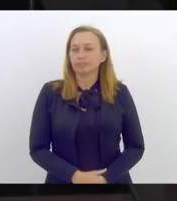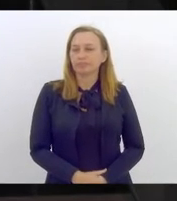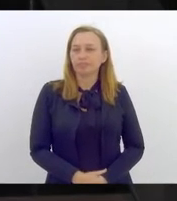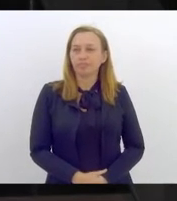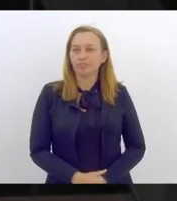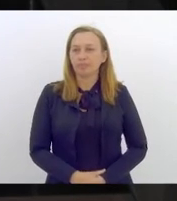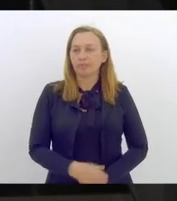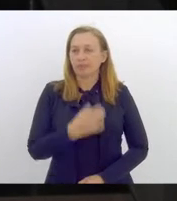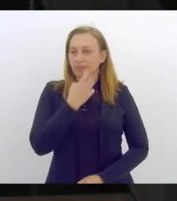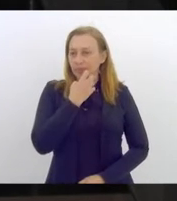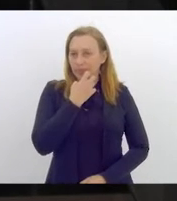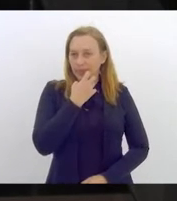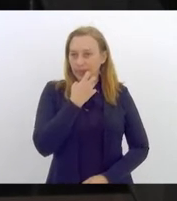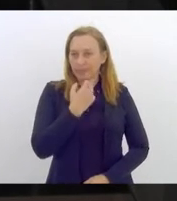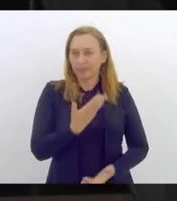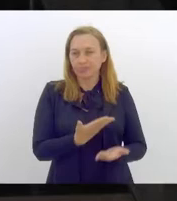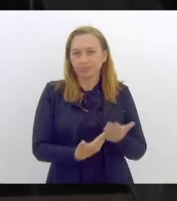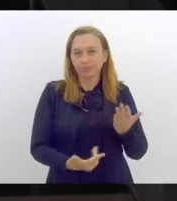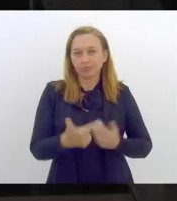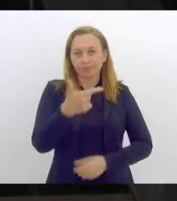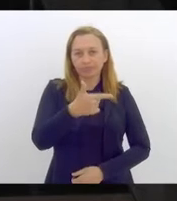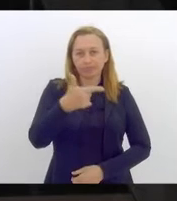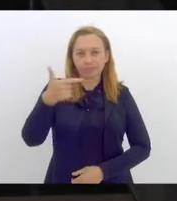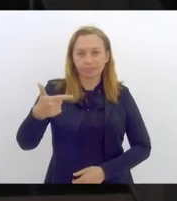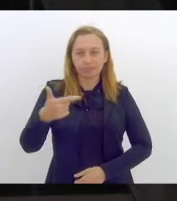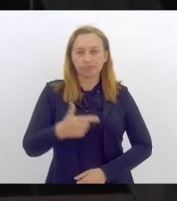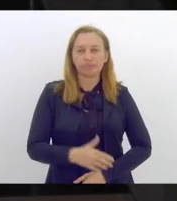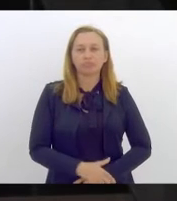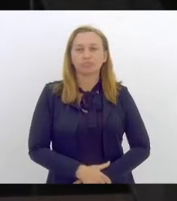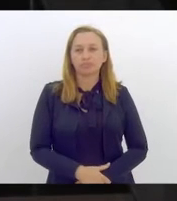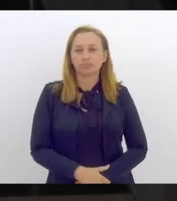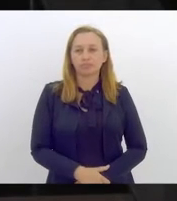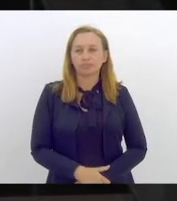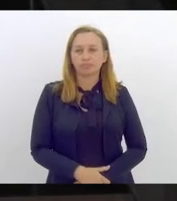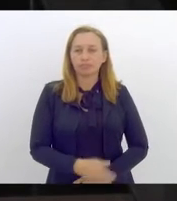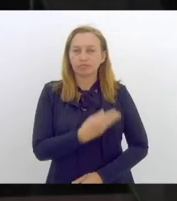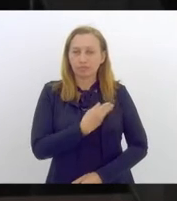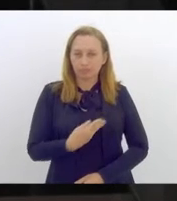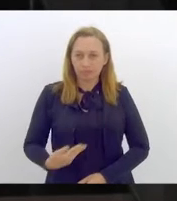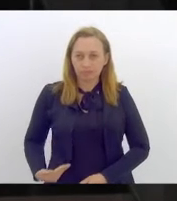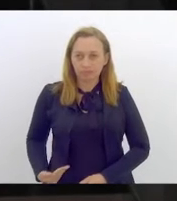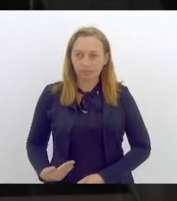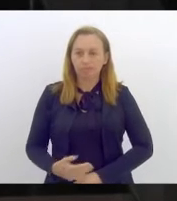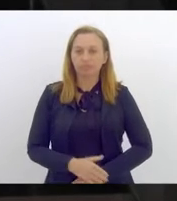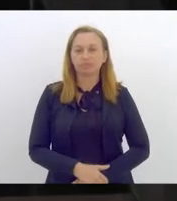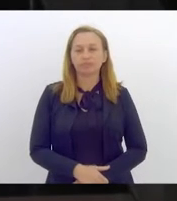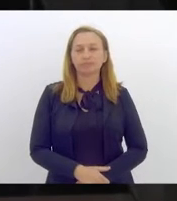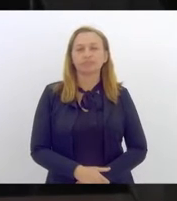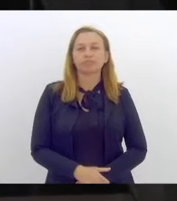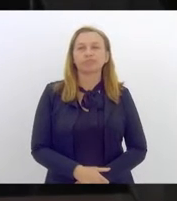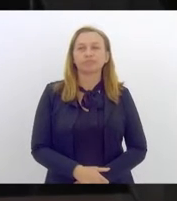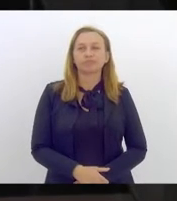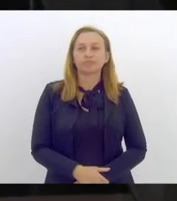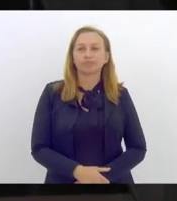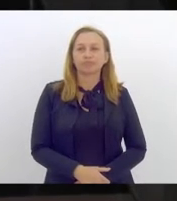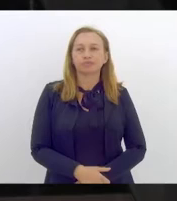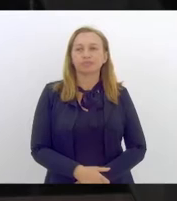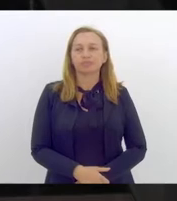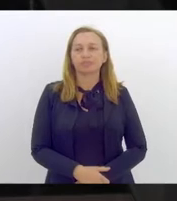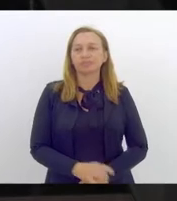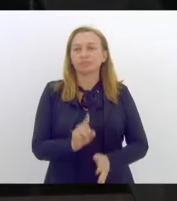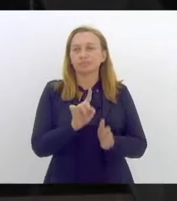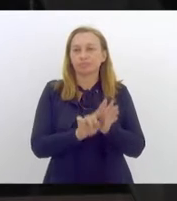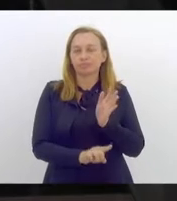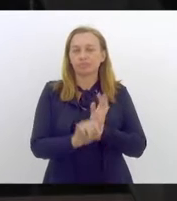A perda nominal de 22 que o governo fez por causa da redução